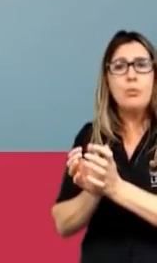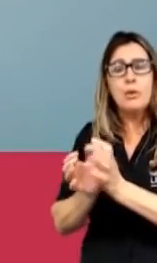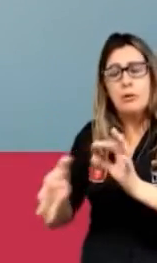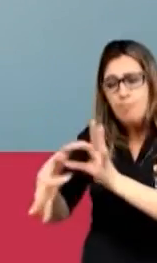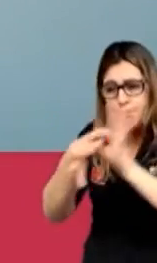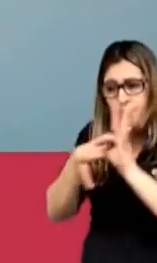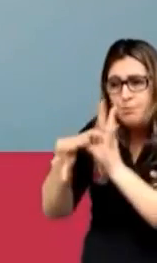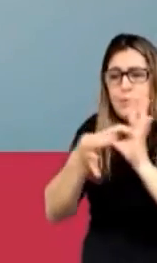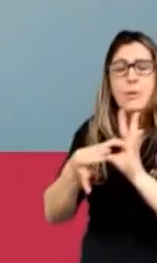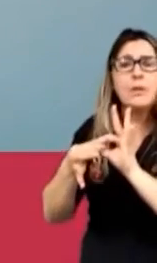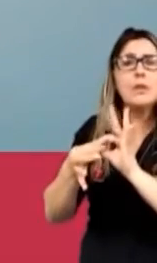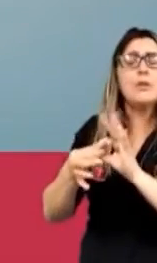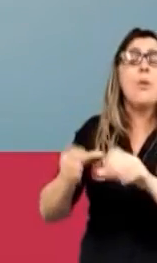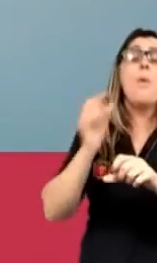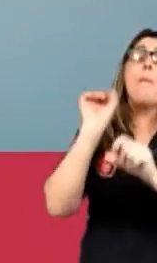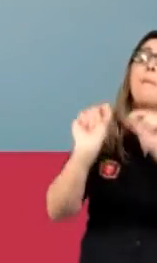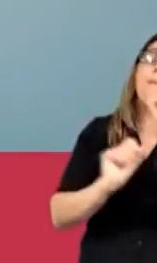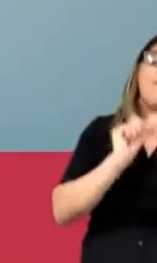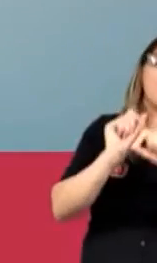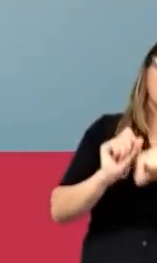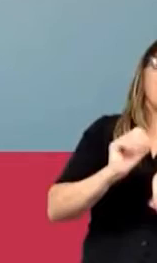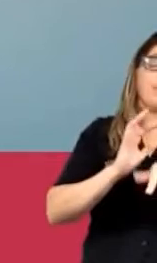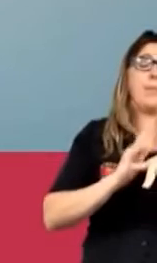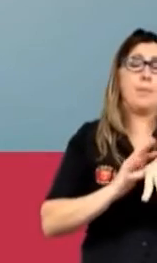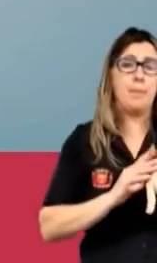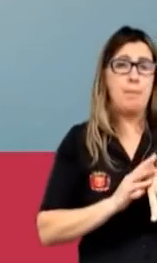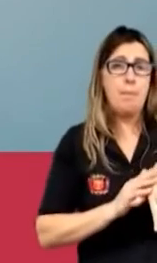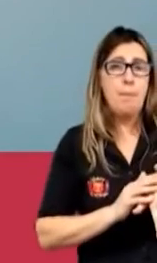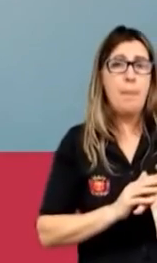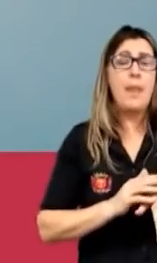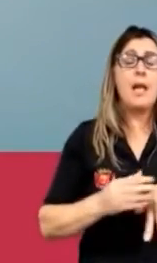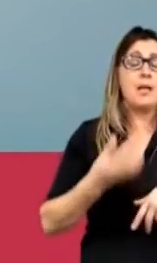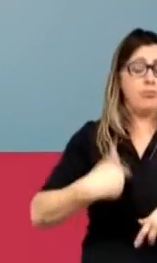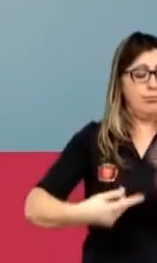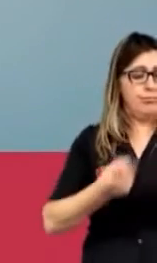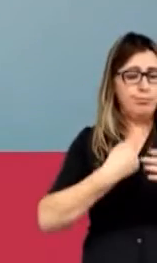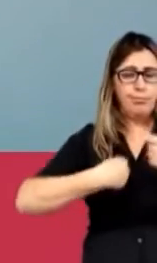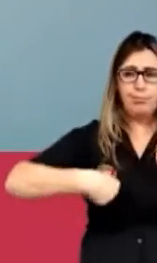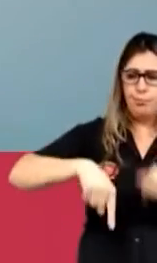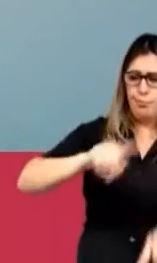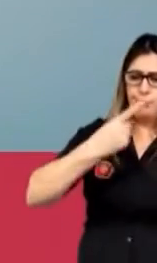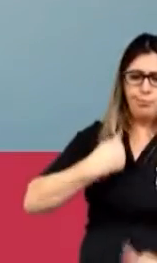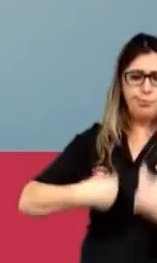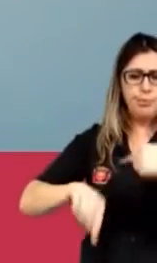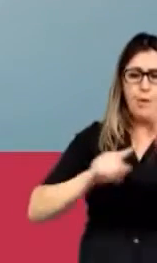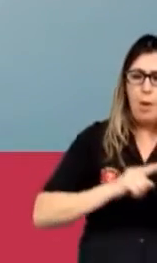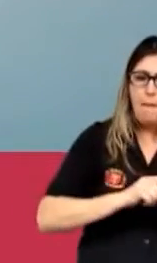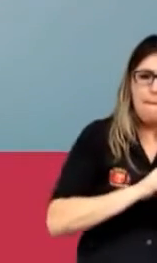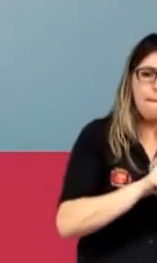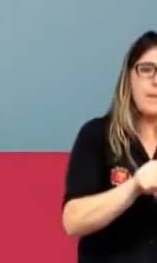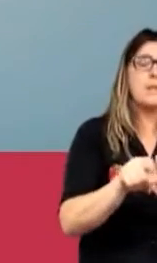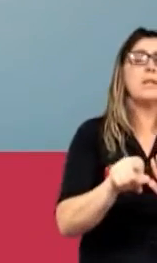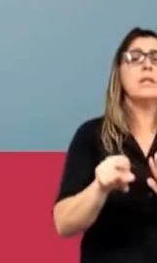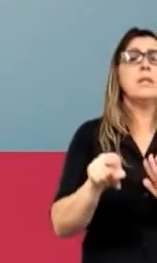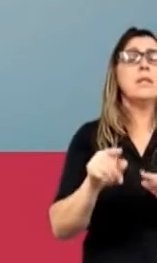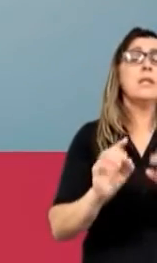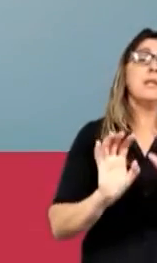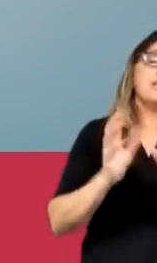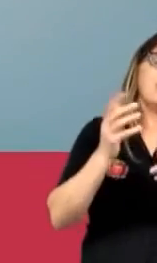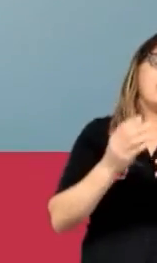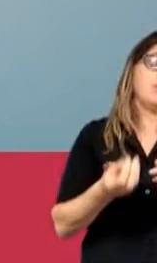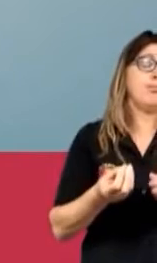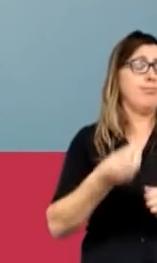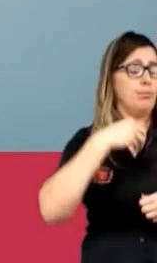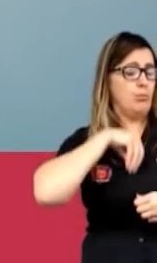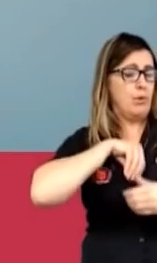na verdade, não é só o pulmão, ela ataca, né, o sistema como um todo da pessoa, ela tem reflexos em outras áreas.